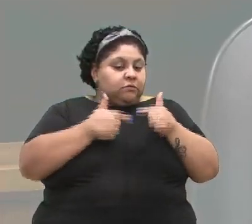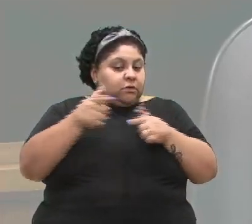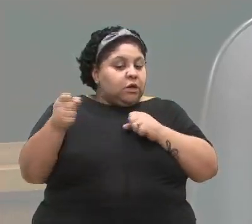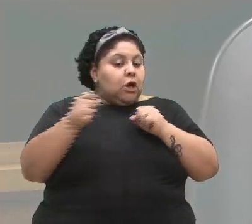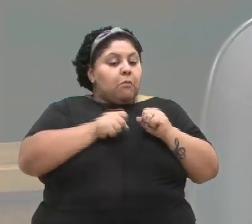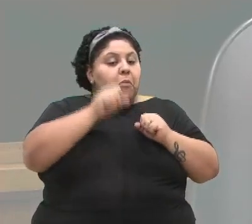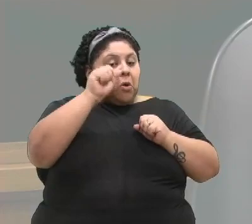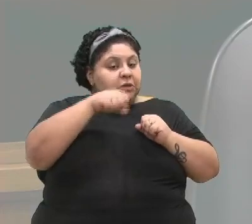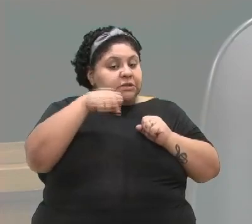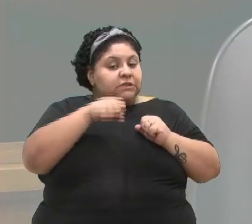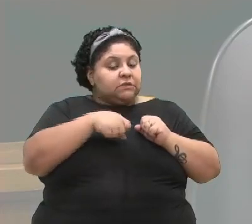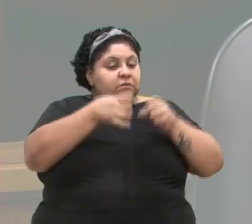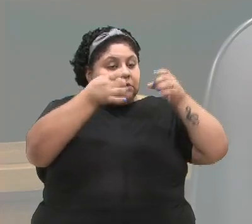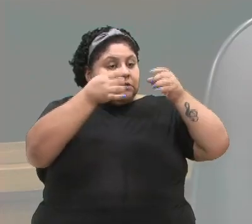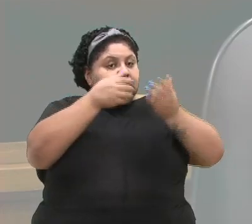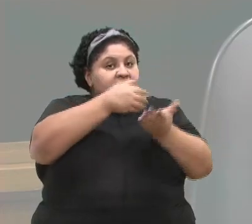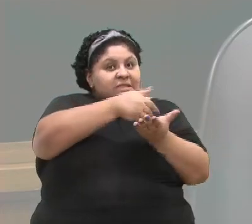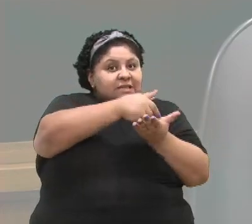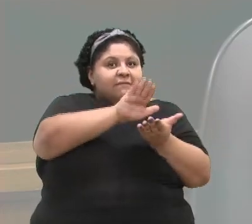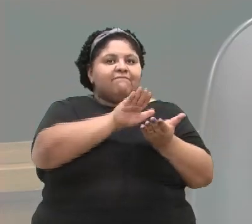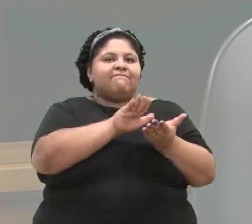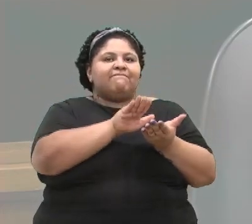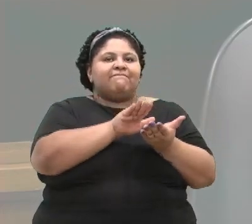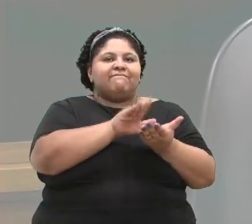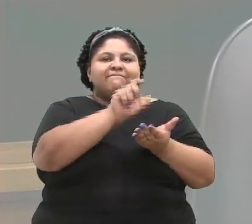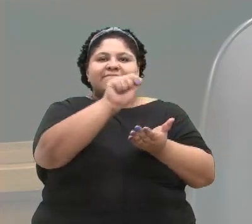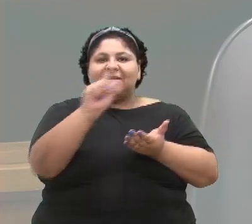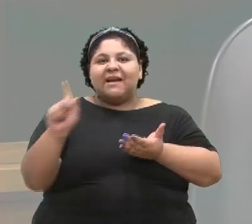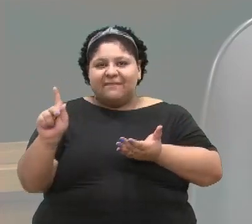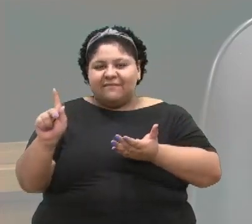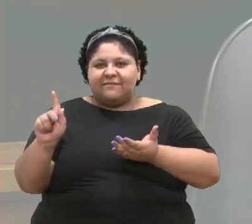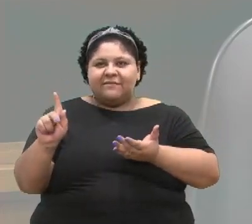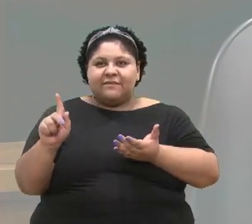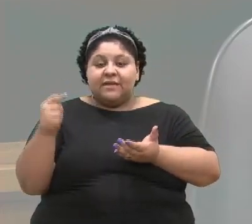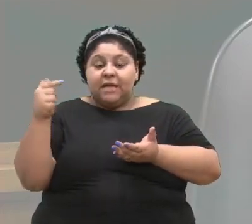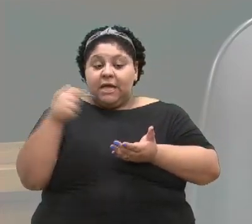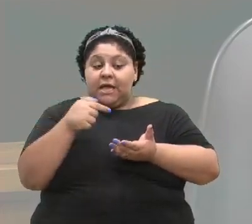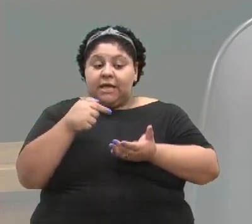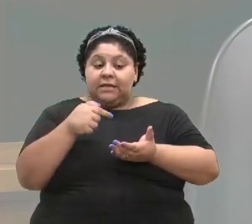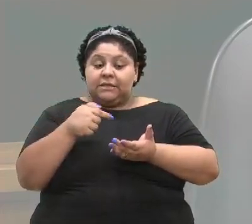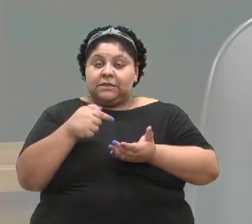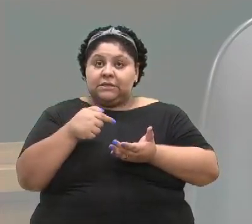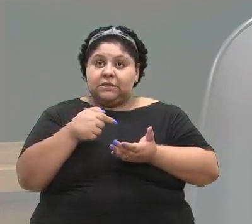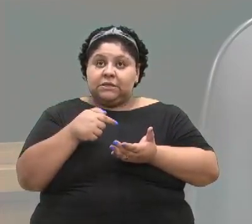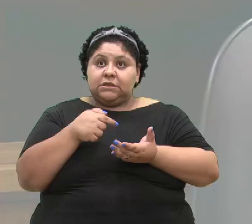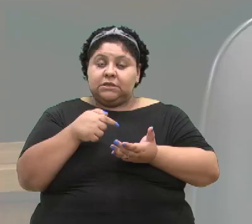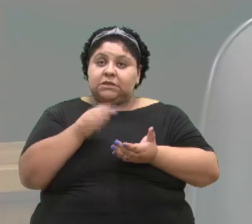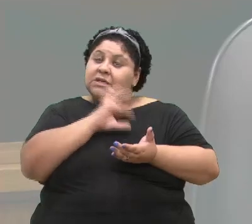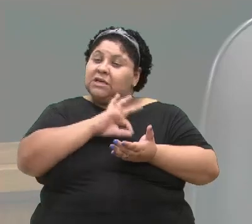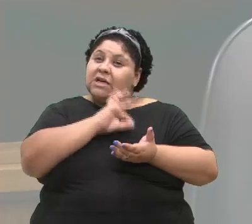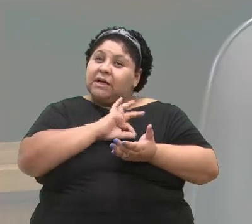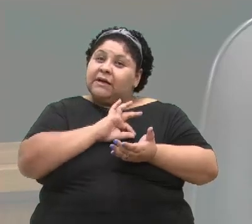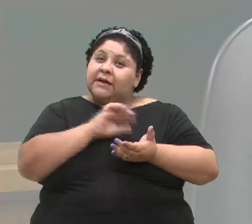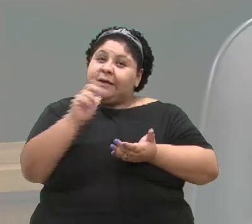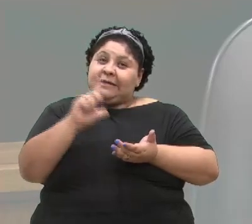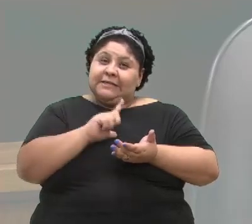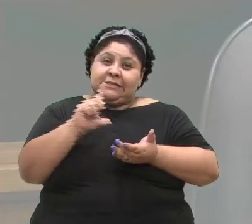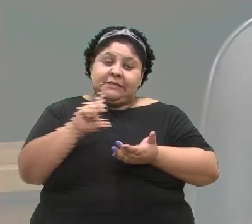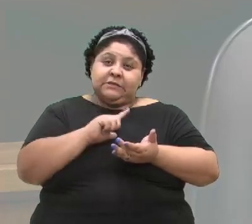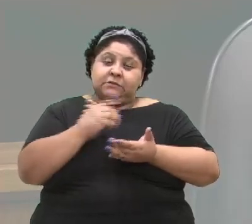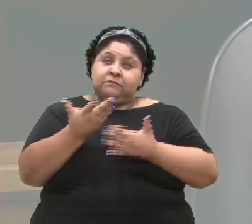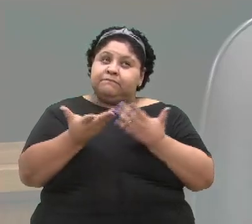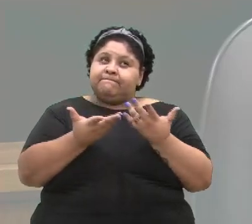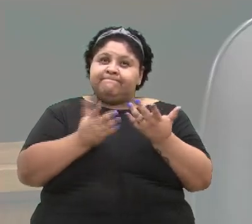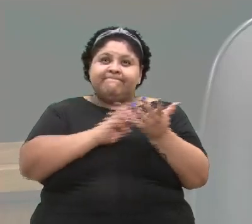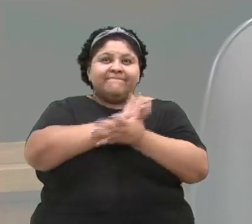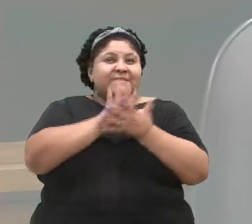sim ser dispensado desse pagamento da Previdência. Esse pagamento da Previdência seria para aqueles que não têm